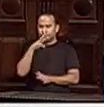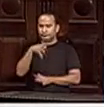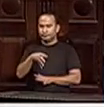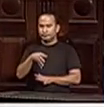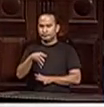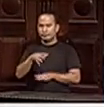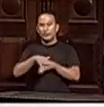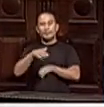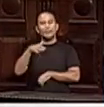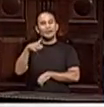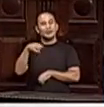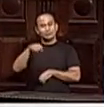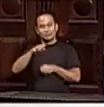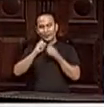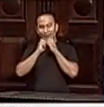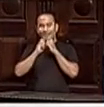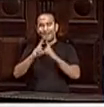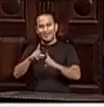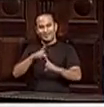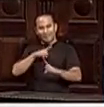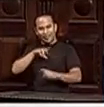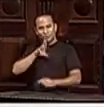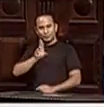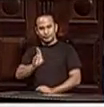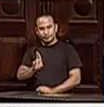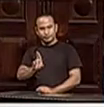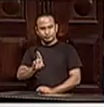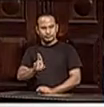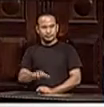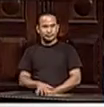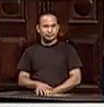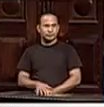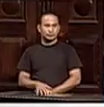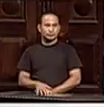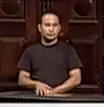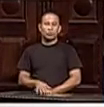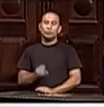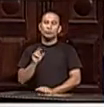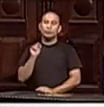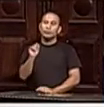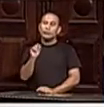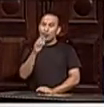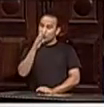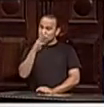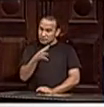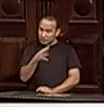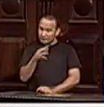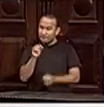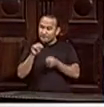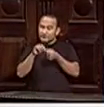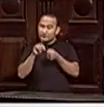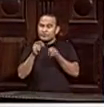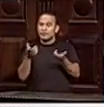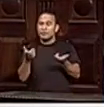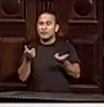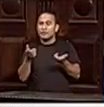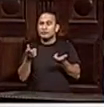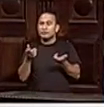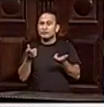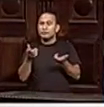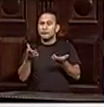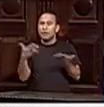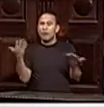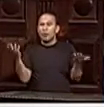isso, essa casa tem que responder ao que aquelas acusações trazem com